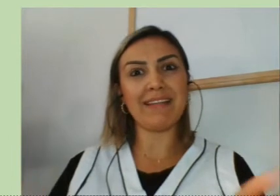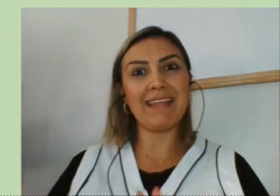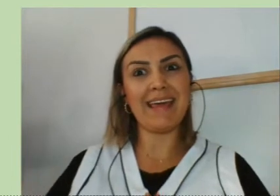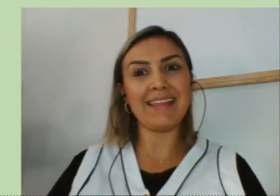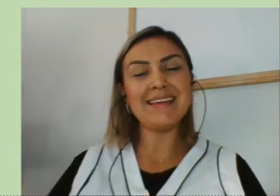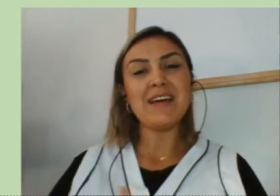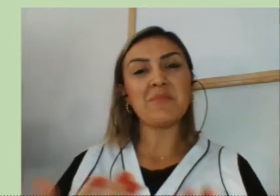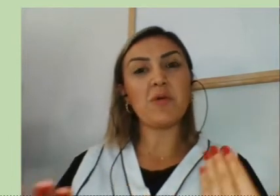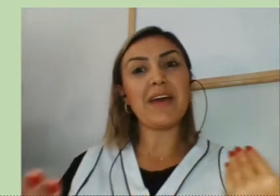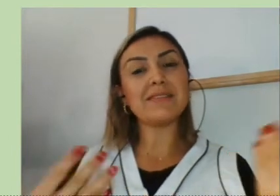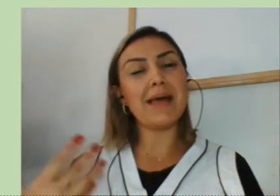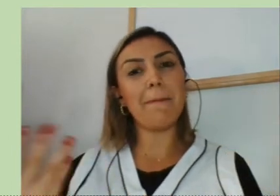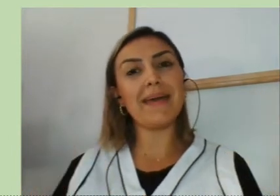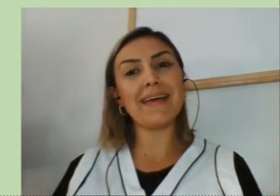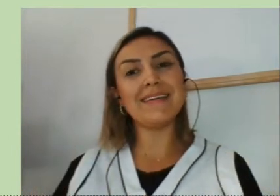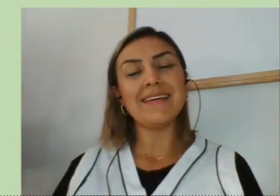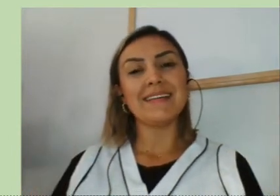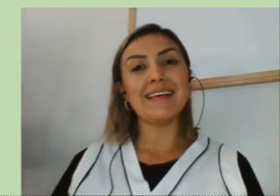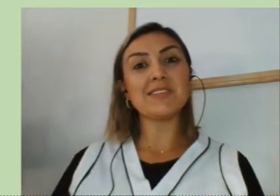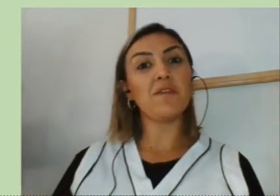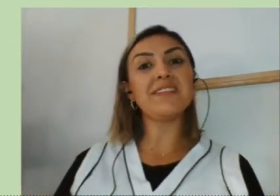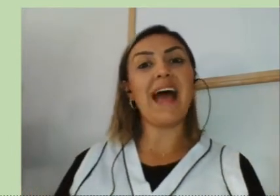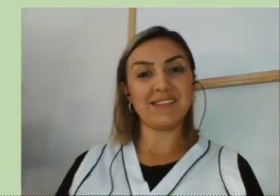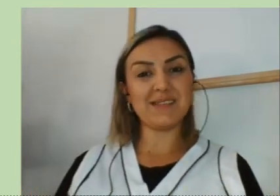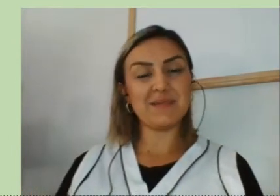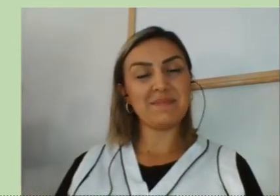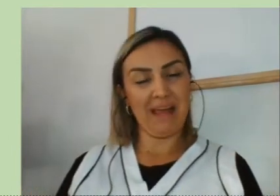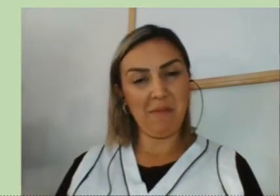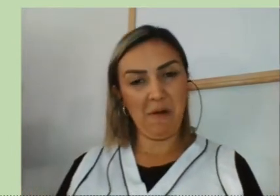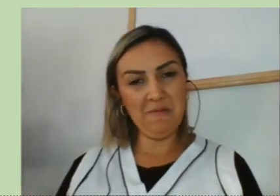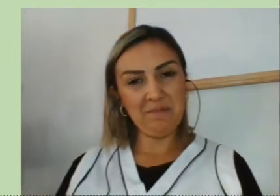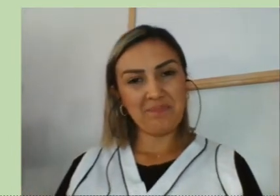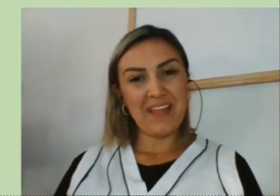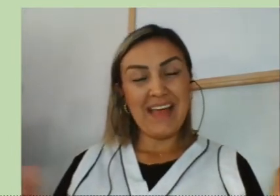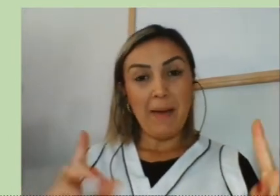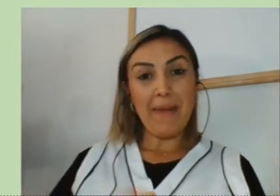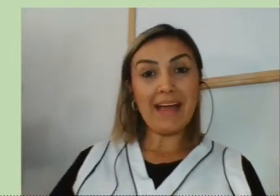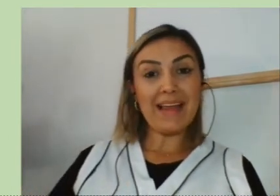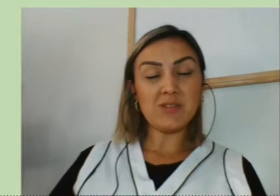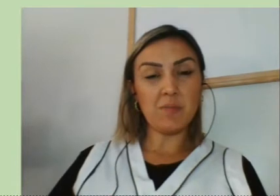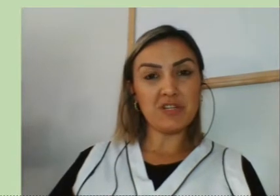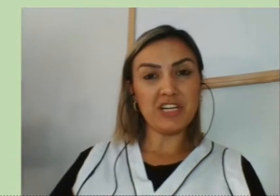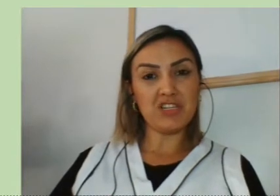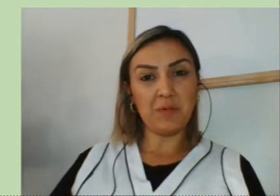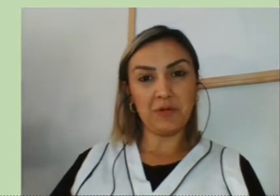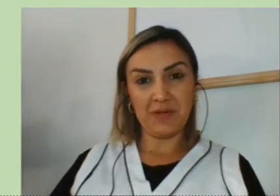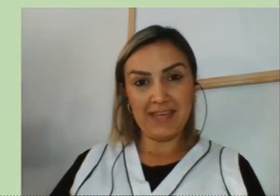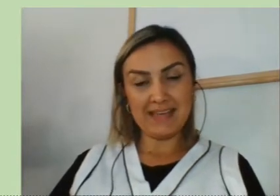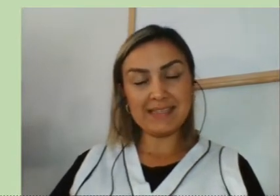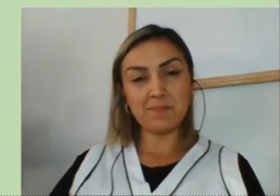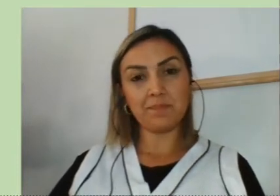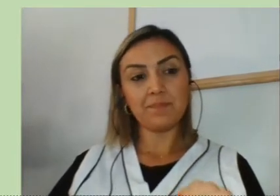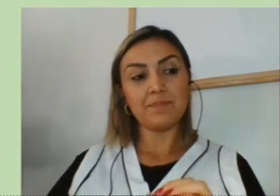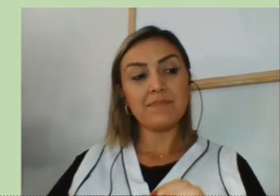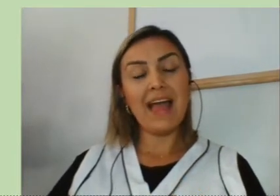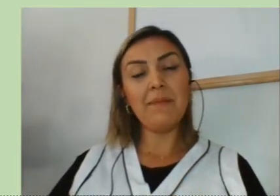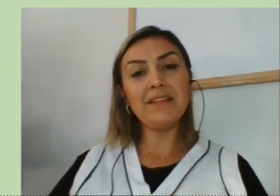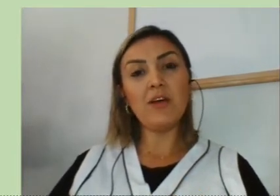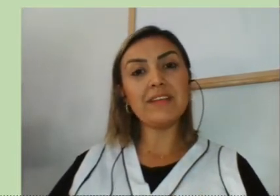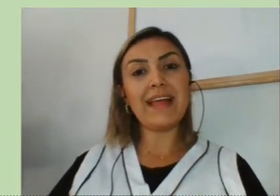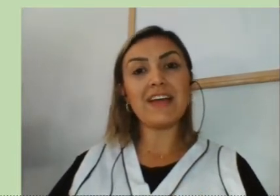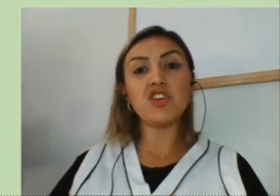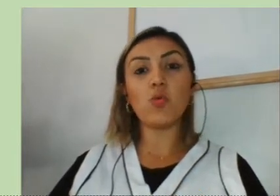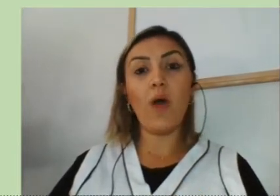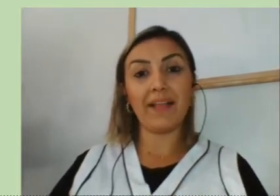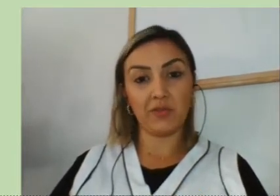na quarentena, que eu quero saber aí das novidades, tá bom? Pega lá sua apostila de português, abre